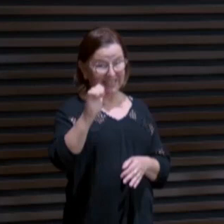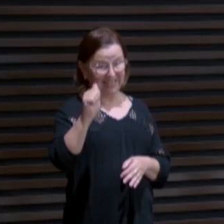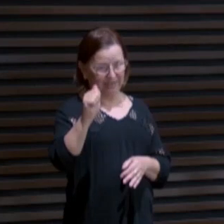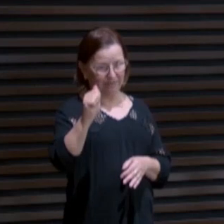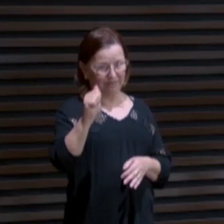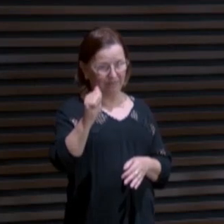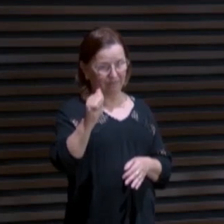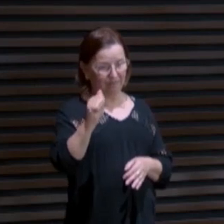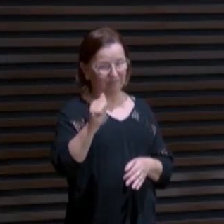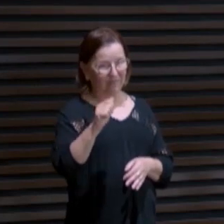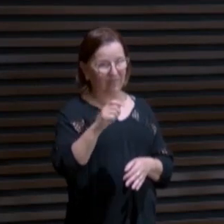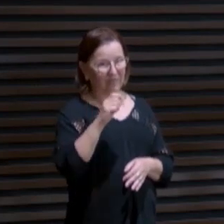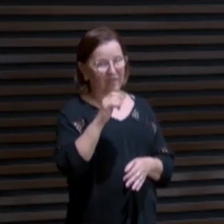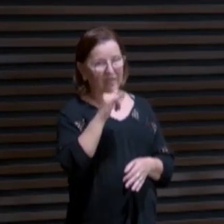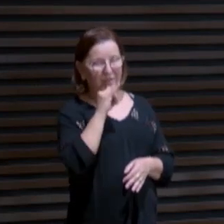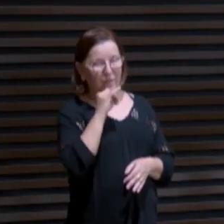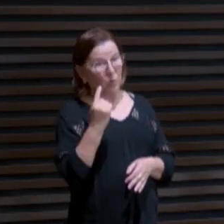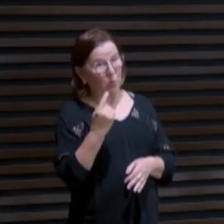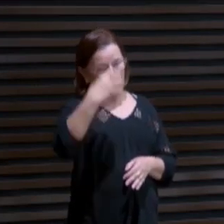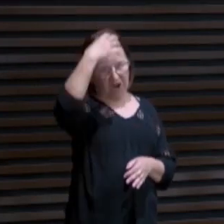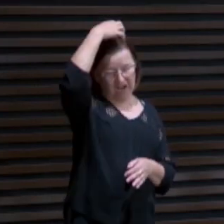imperador. Ou nós temos a